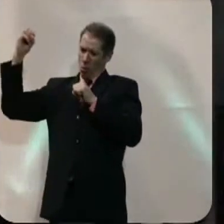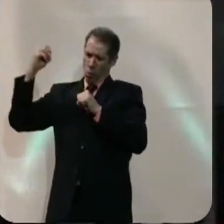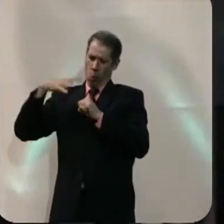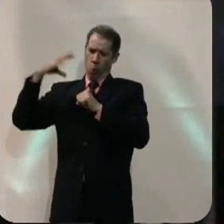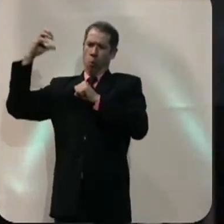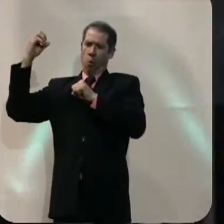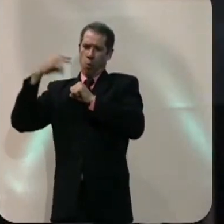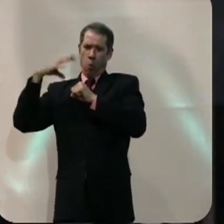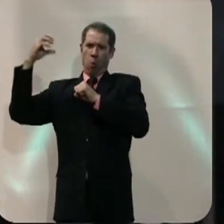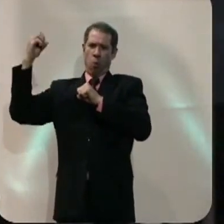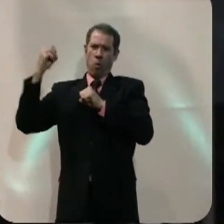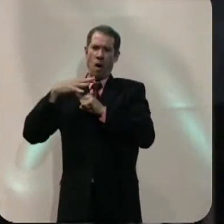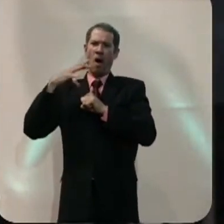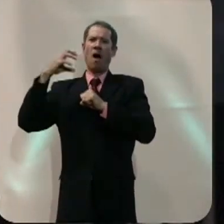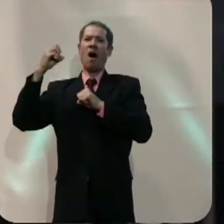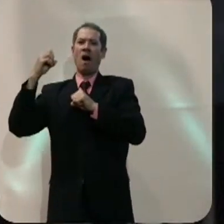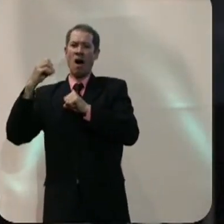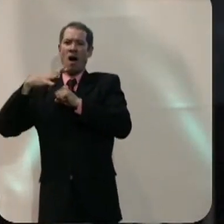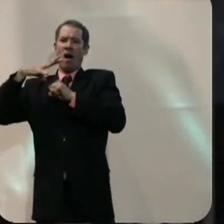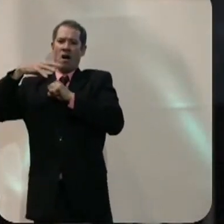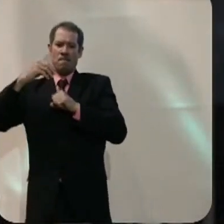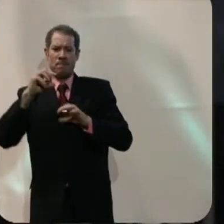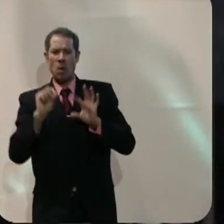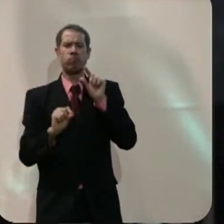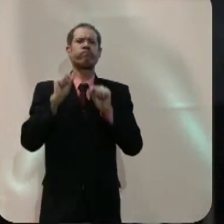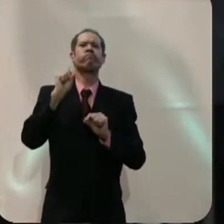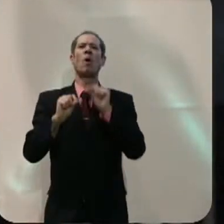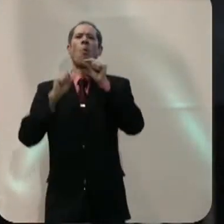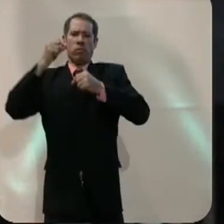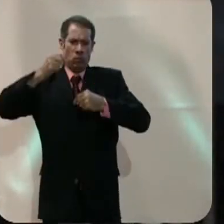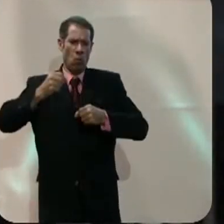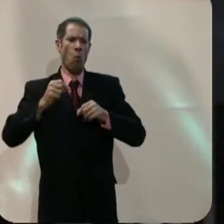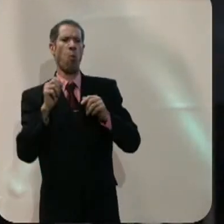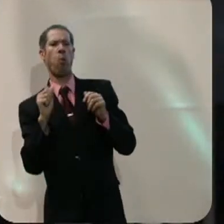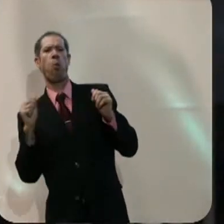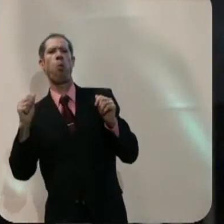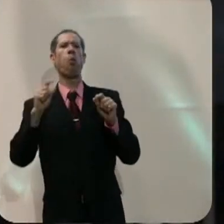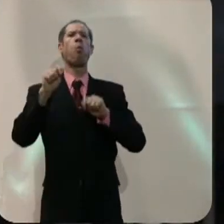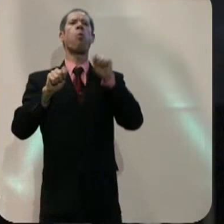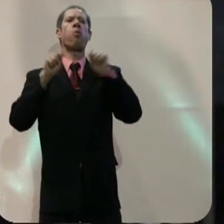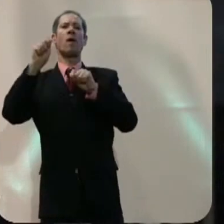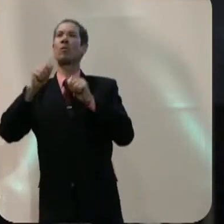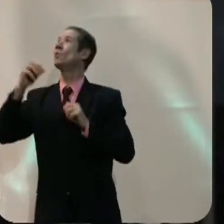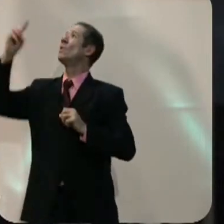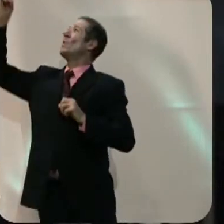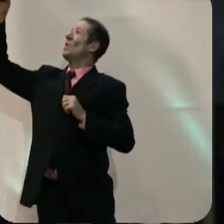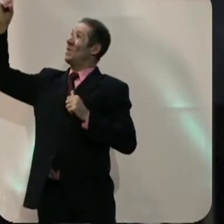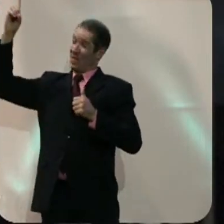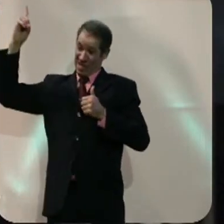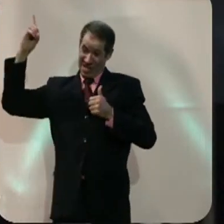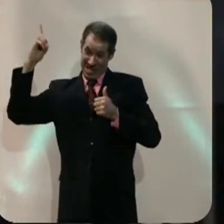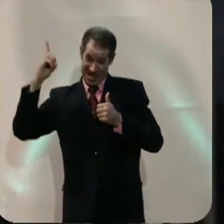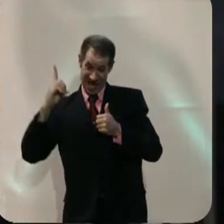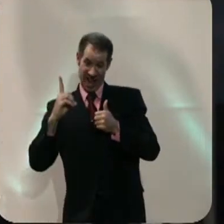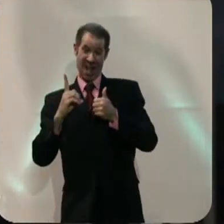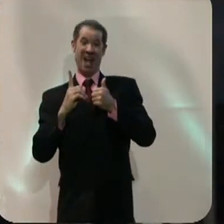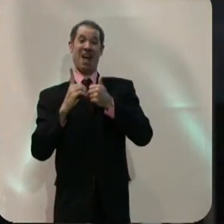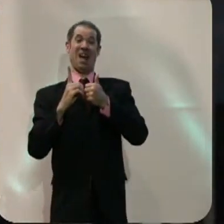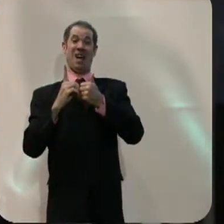Traz luz para a sombra, escala as montanhas pra me